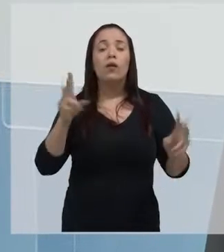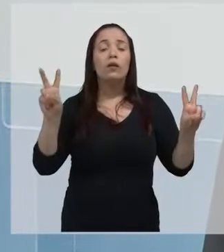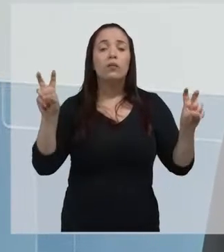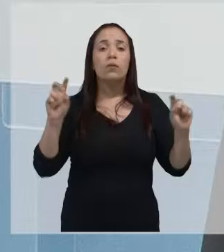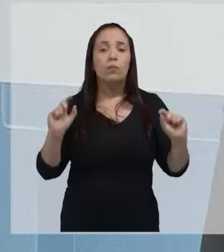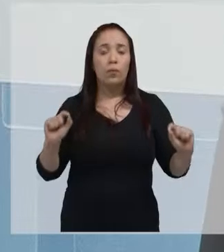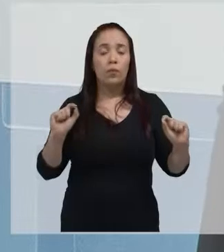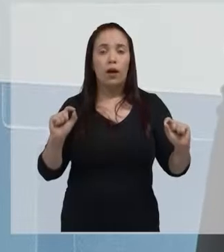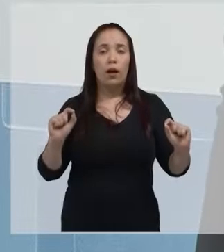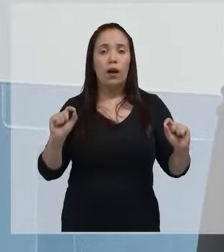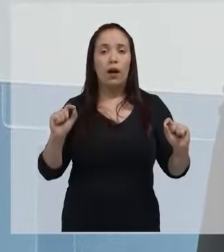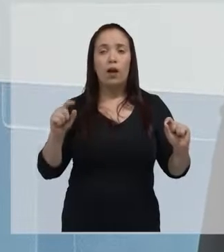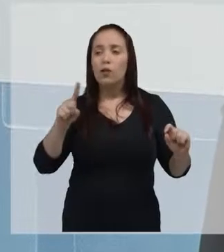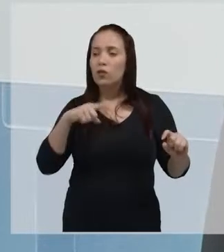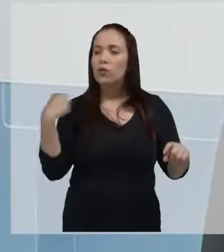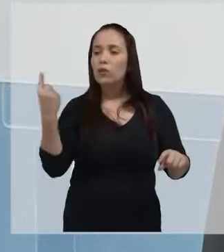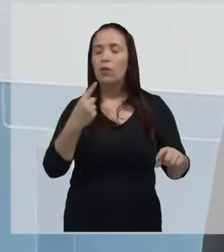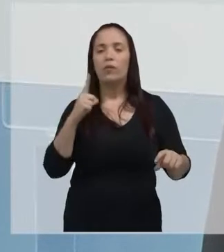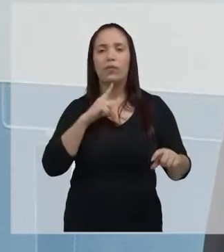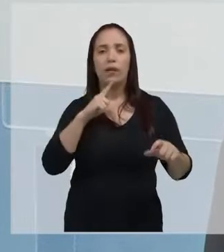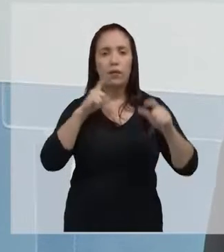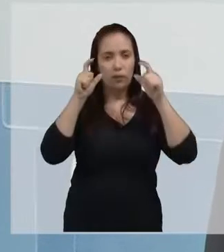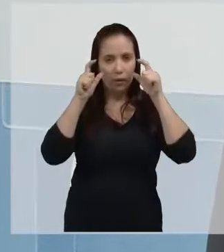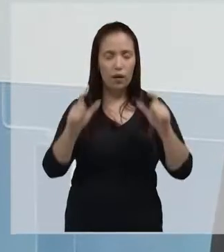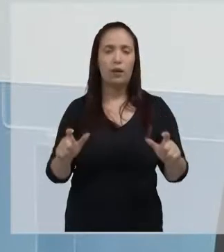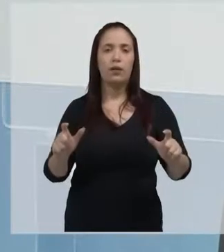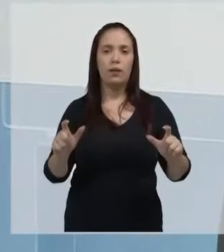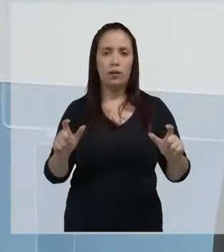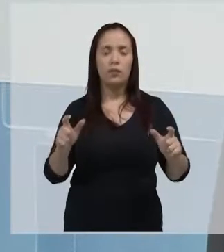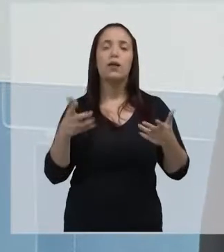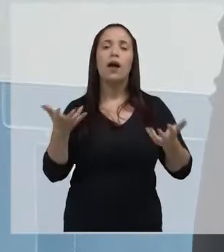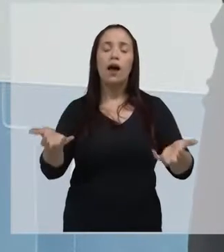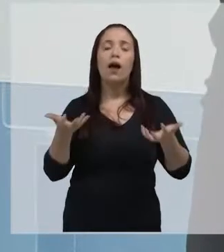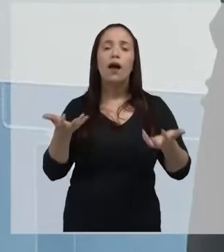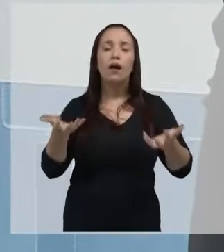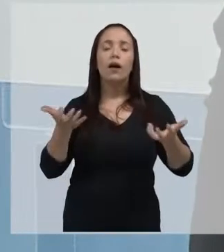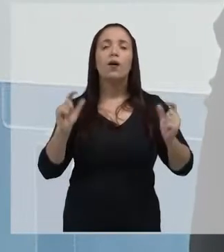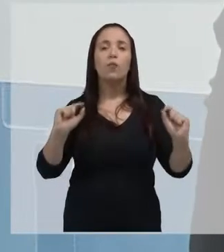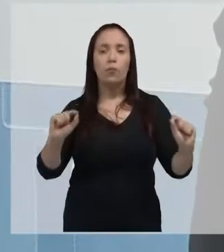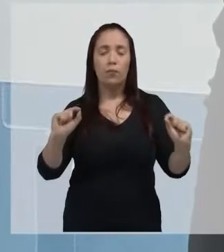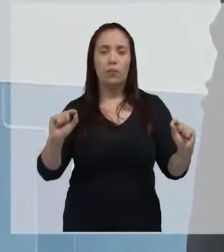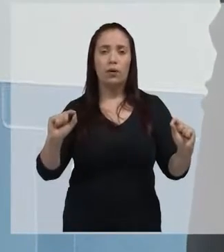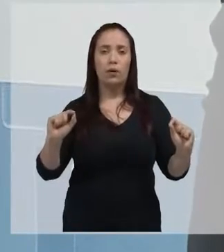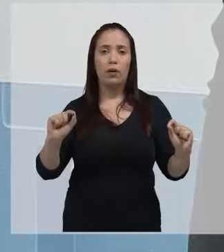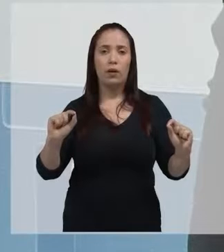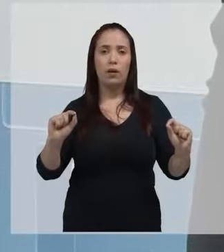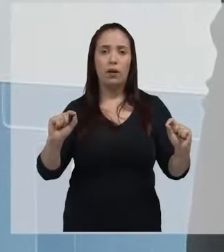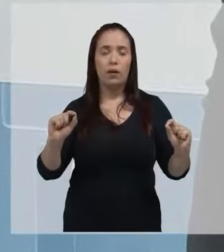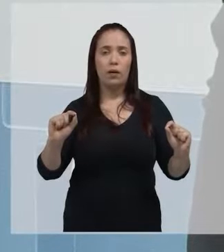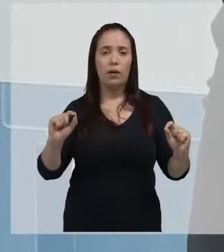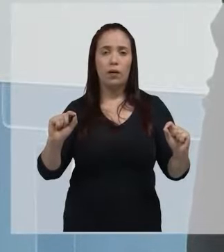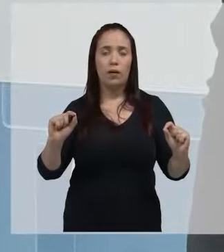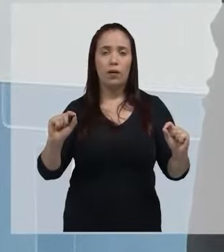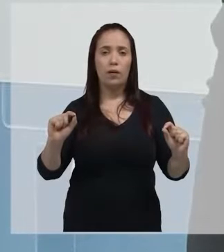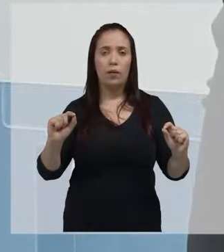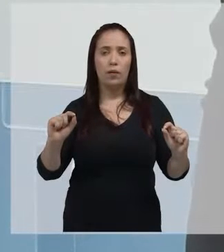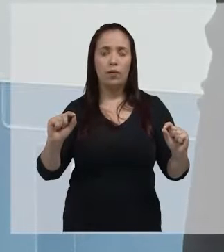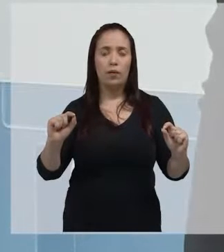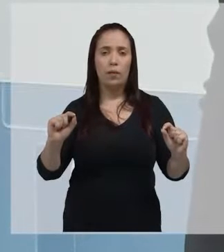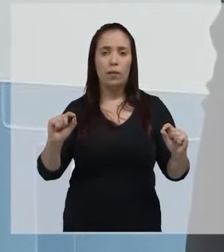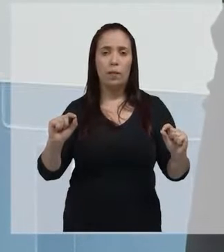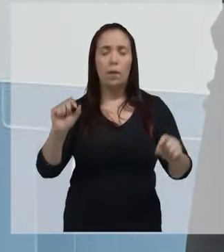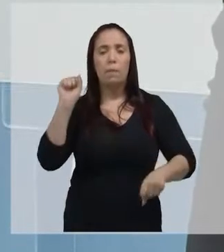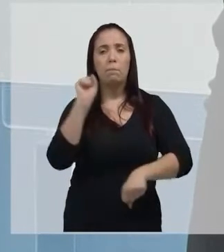é o desejo de todos nós. Todos nós queremos que sejam destruídos essa história